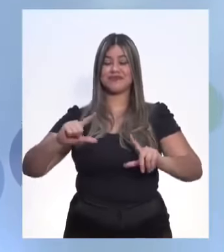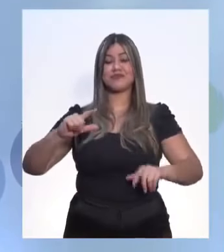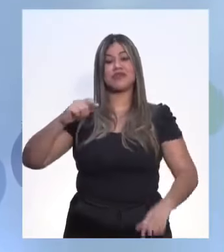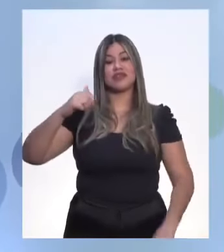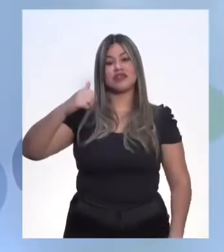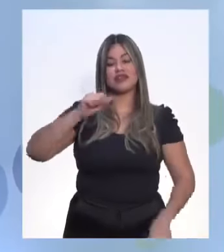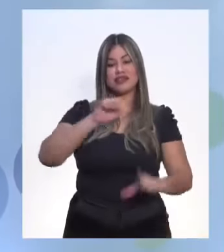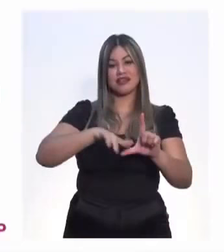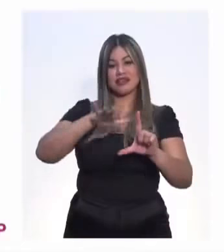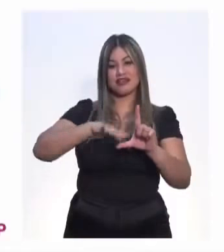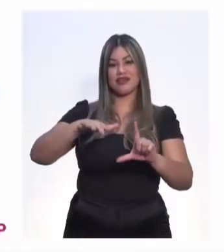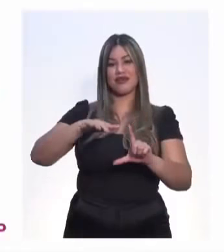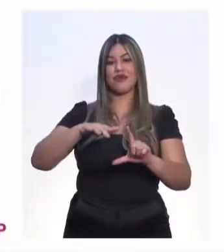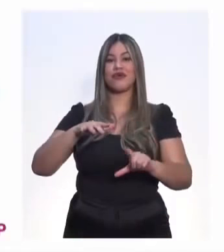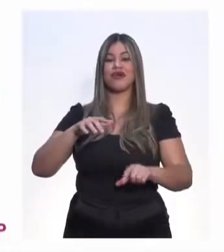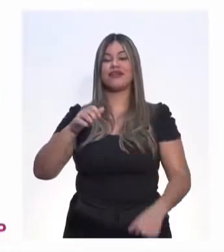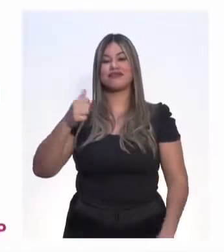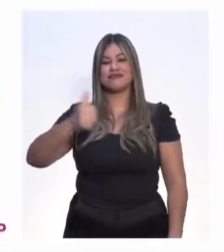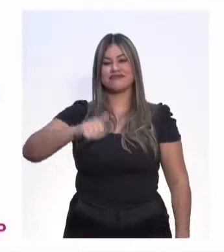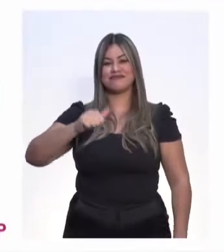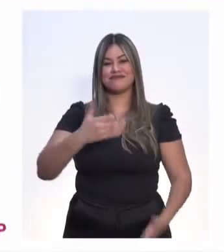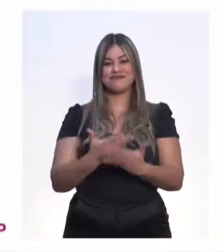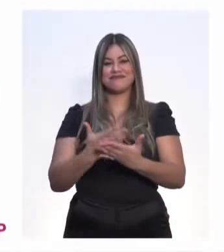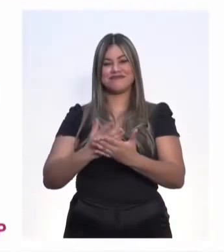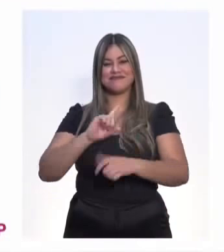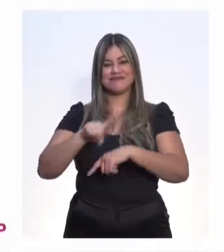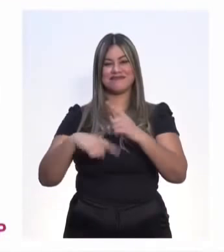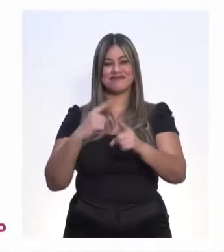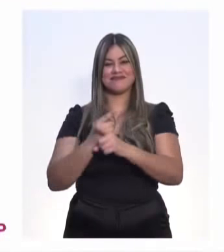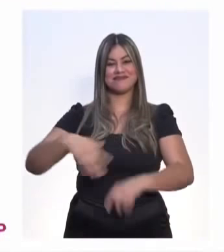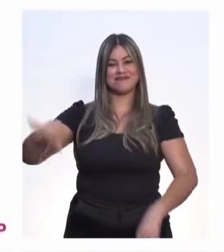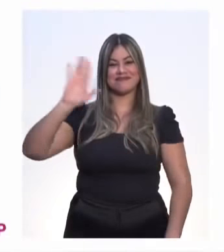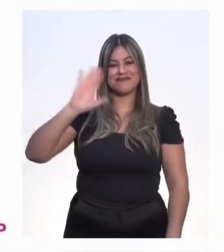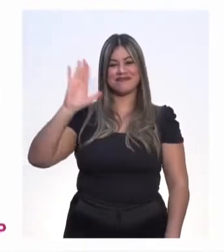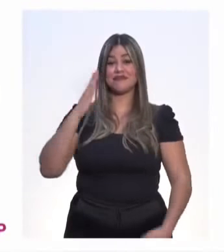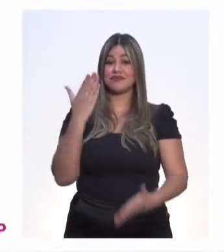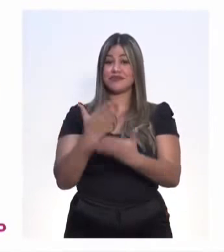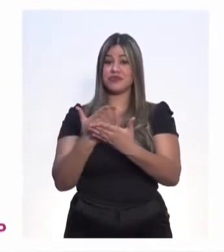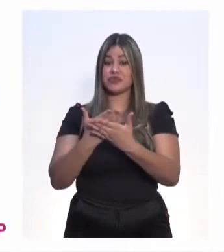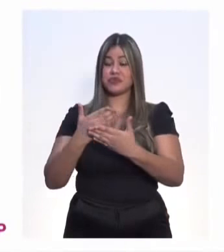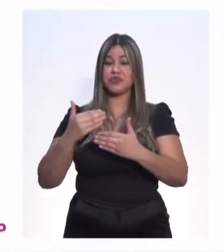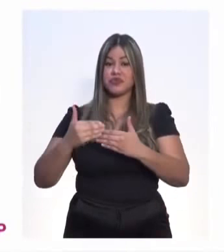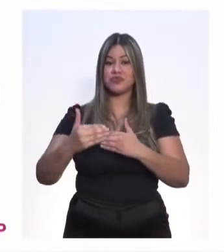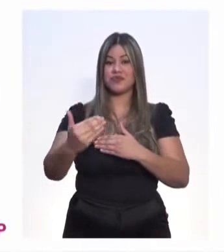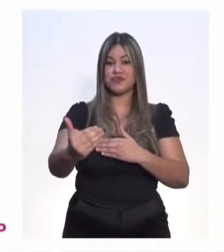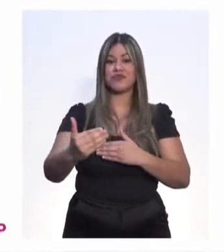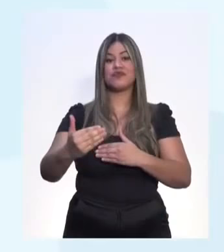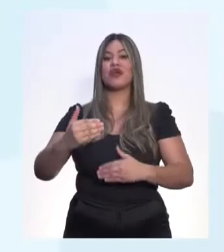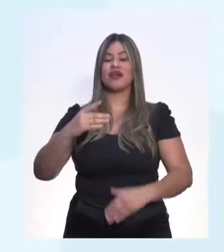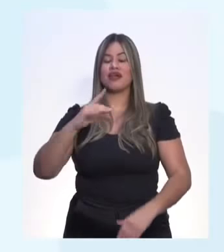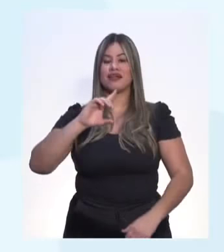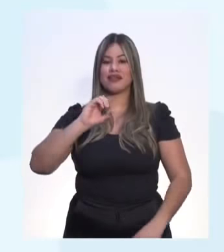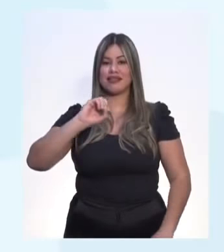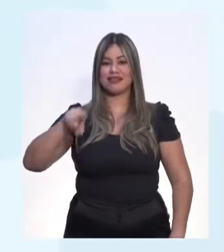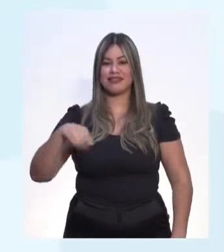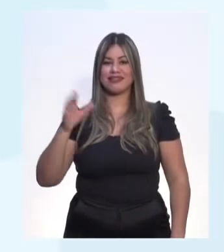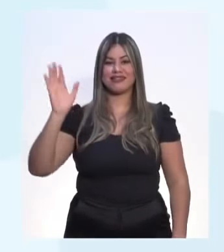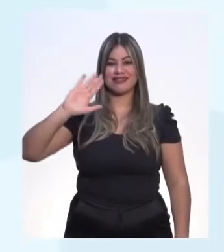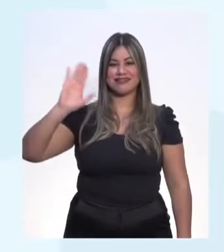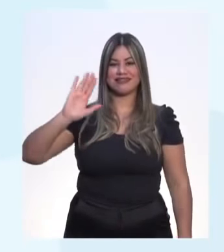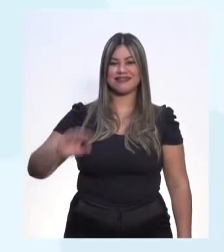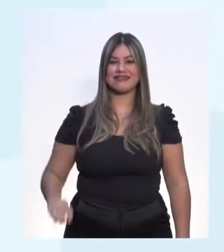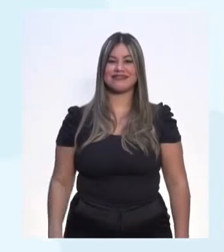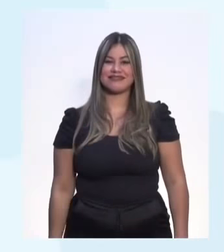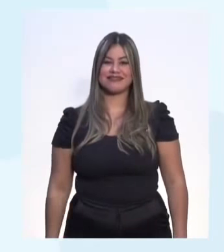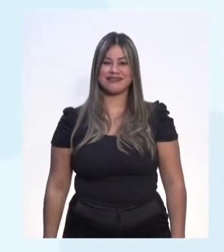vocês avaliarem a nossa aula valeu até a próxima aula falando de sistema de numeração decimal até a